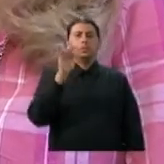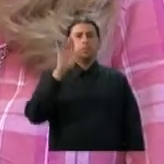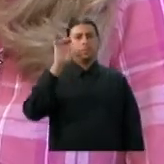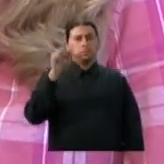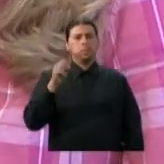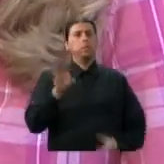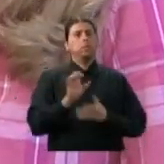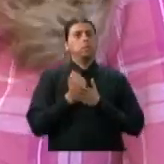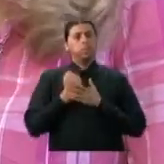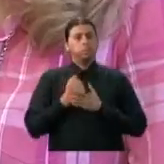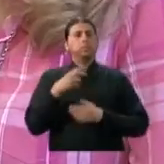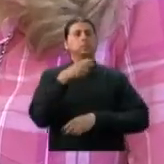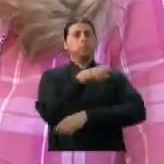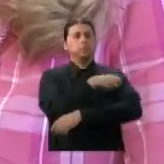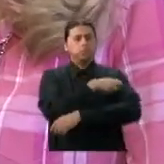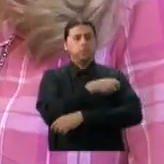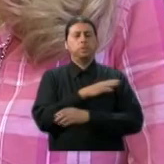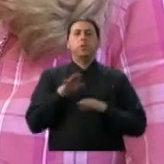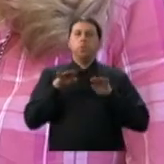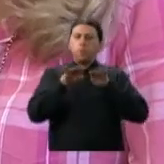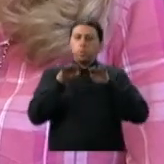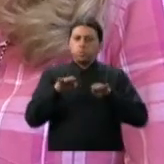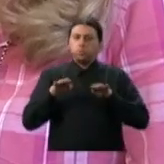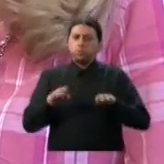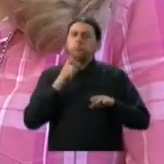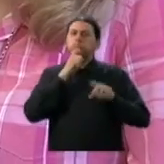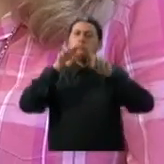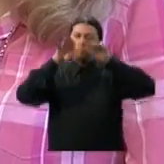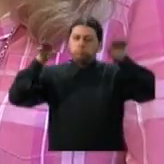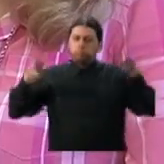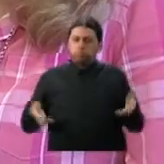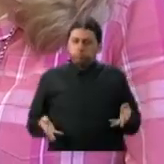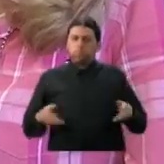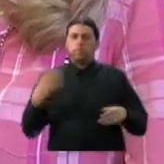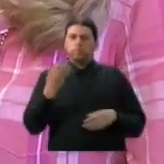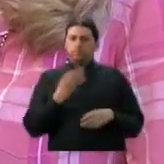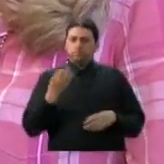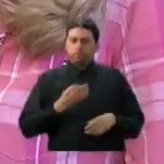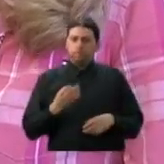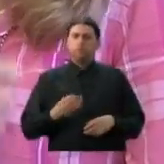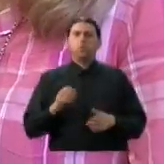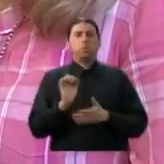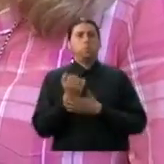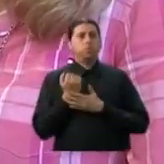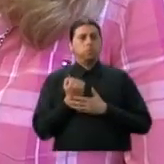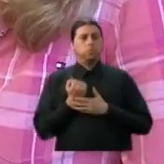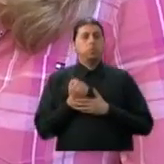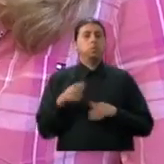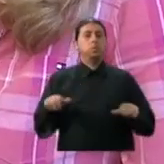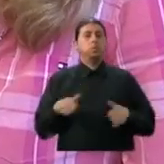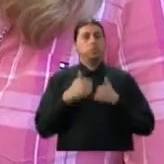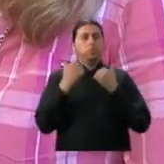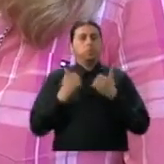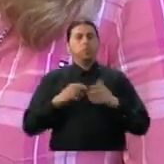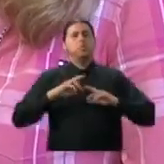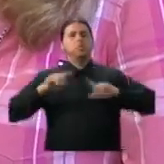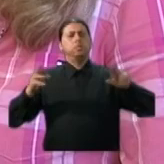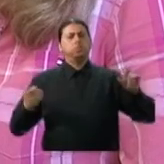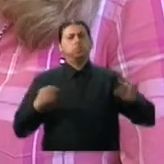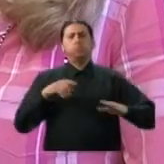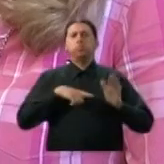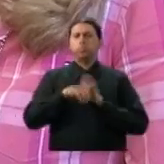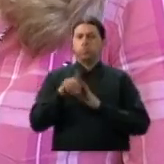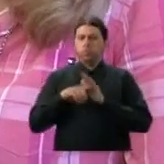com qualidade essa vacina armazenada e distribuída para toda a população. Então, são uma série de critérios que são